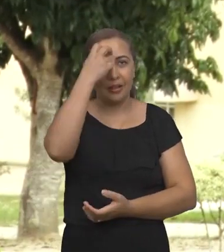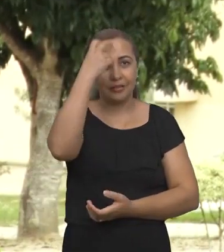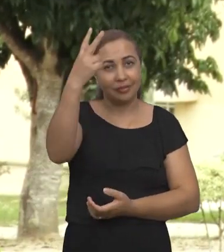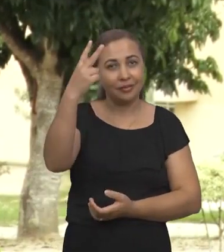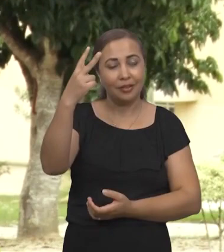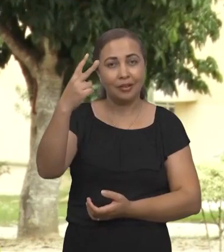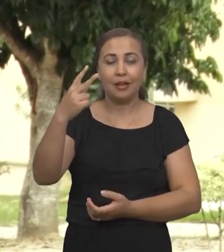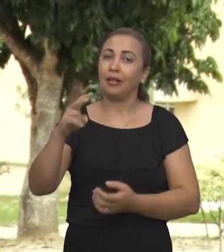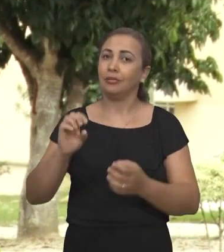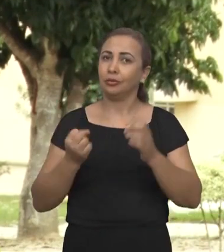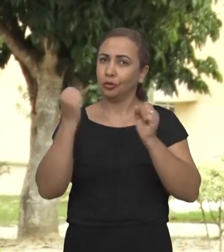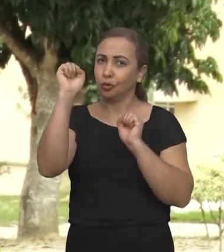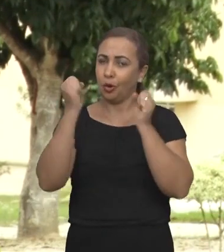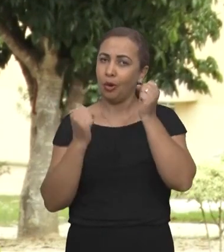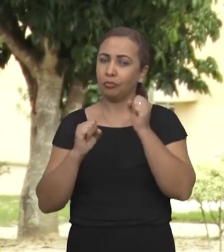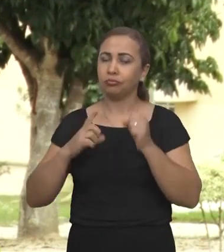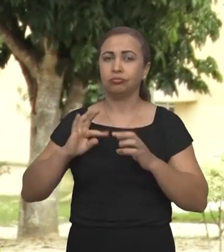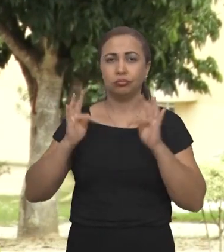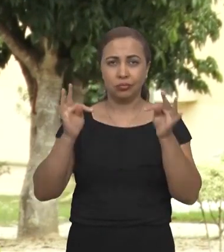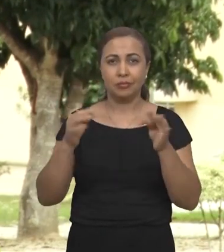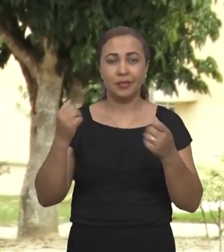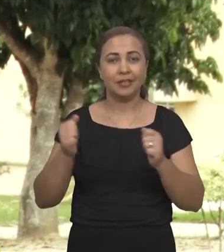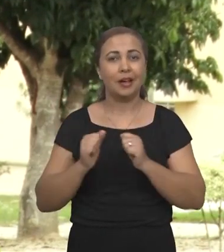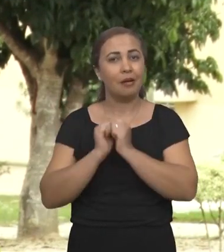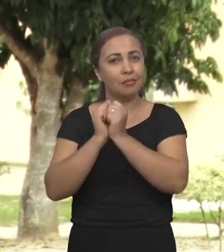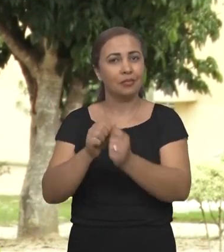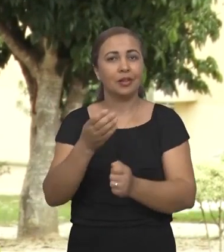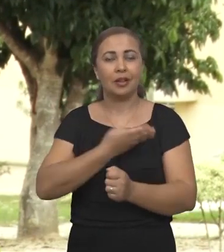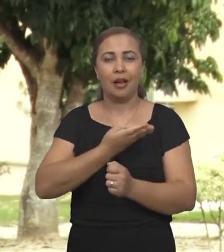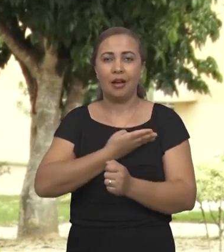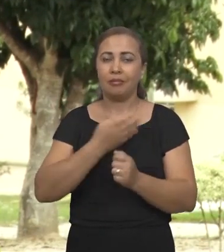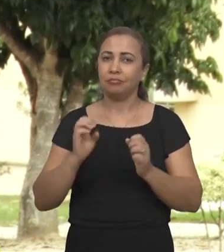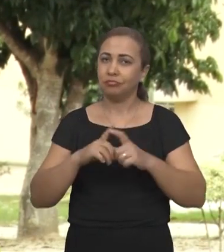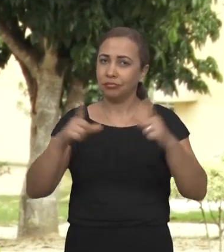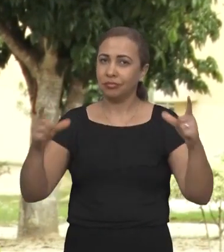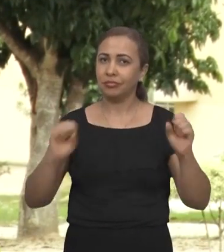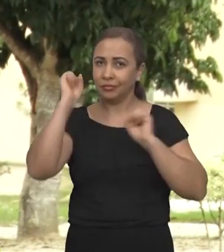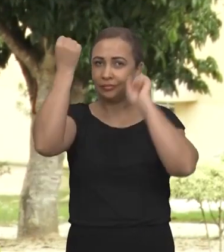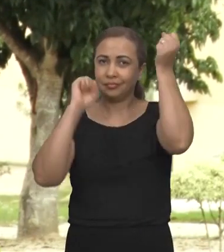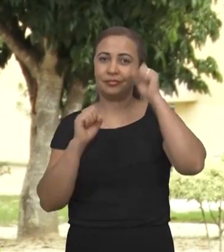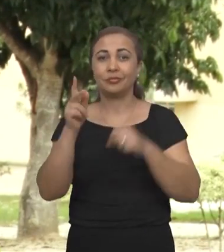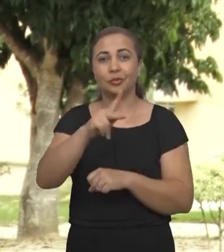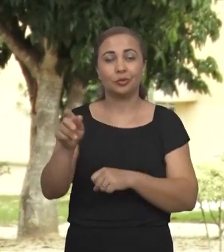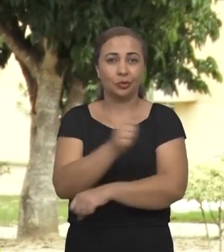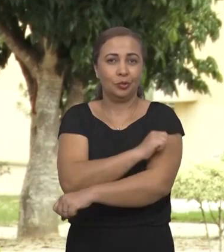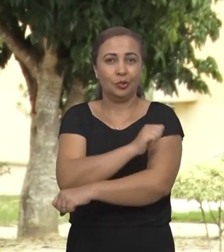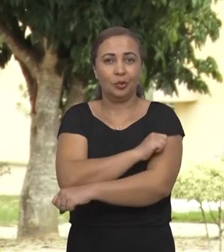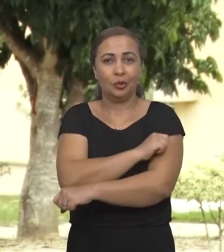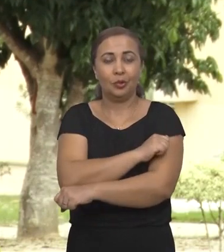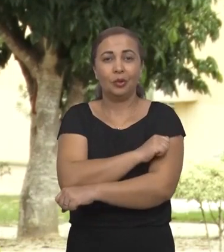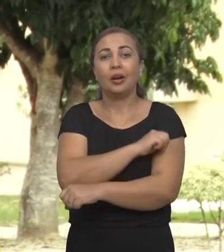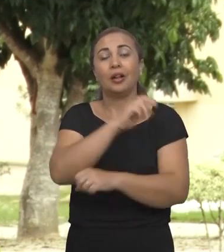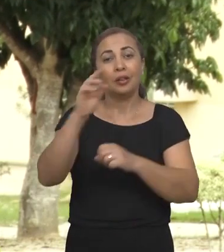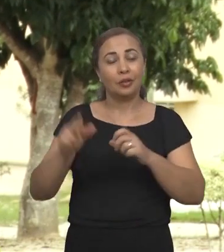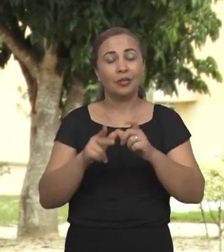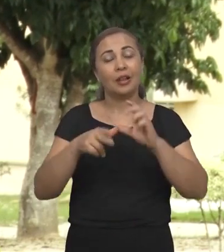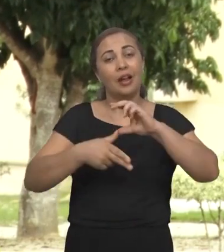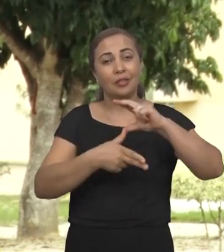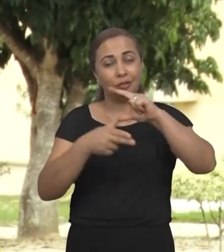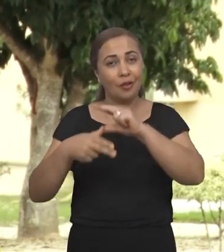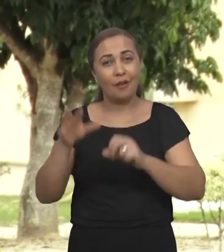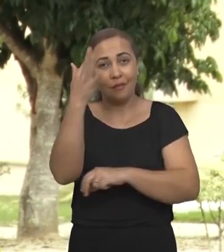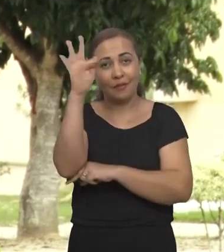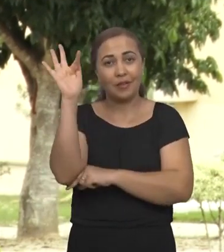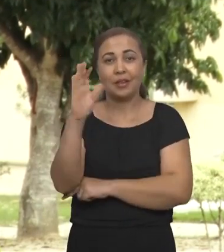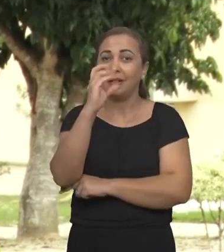A inteligência artificial pode ser uma aliada das grandes indústrias. E professores e alunos da Universidade Federal do Ceará